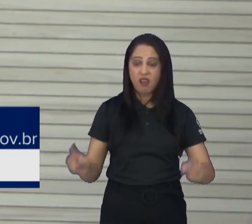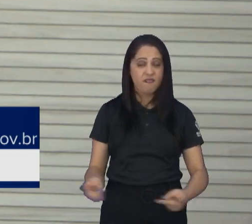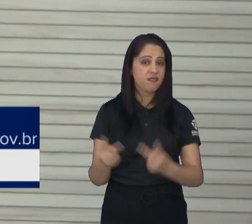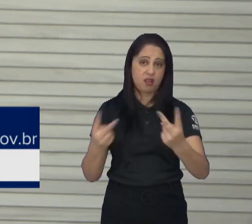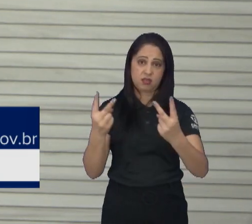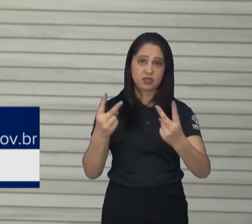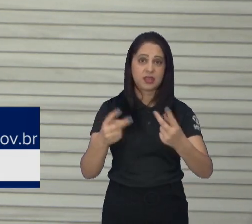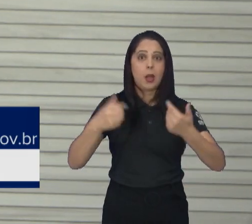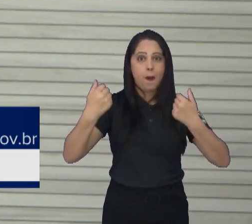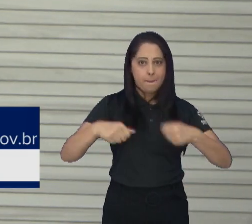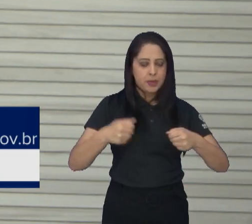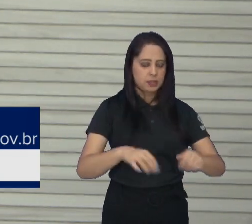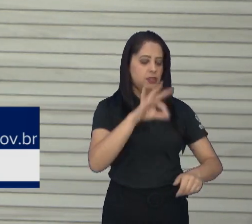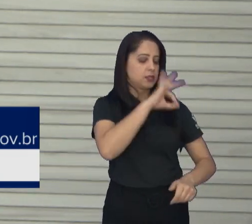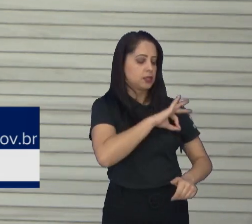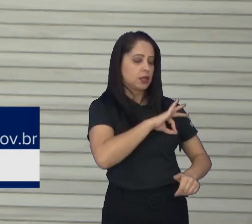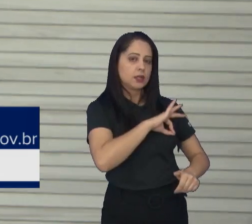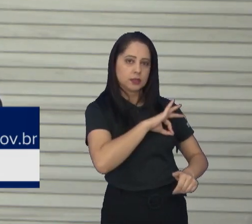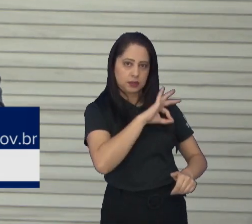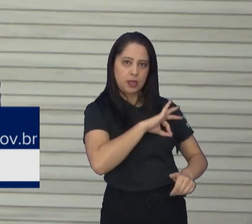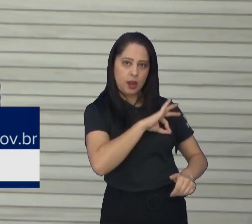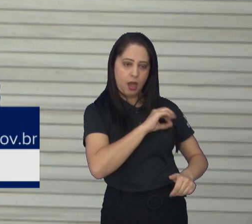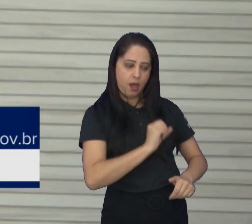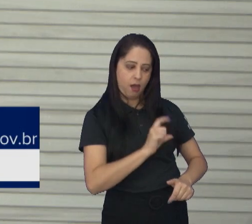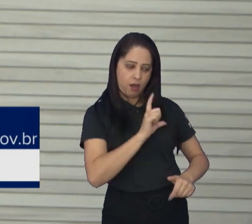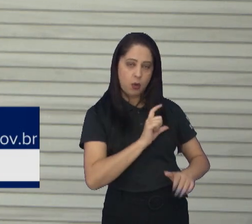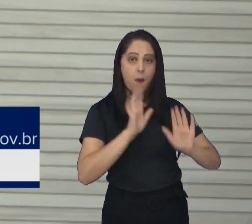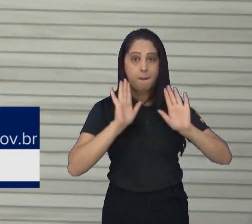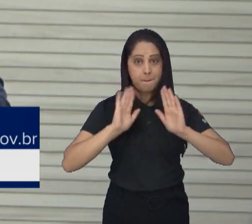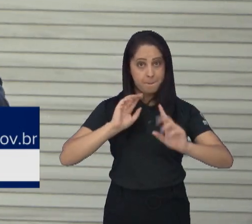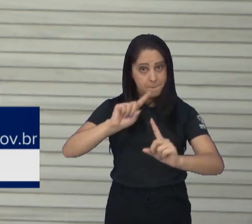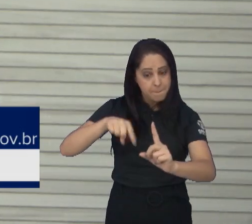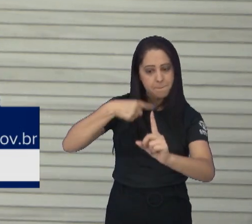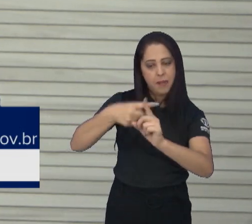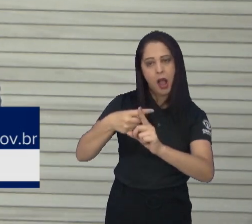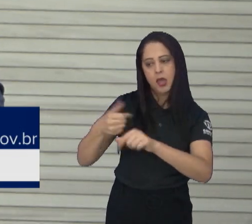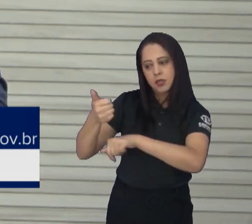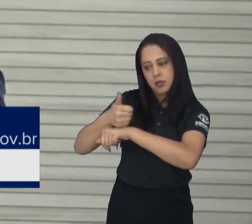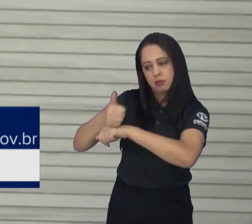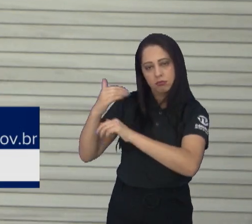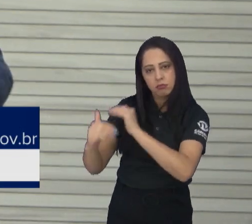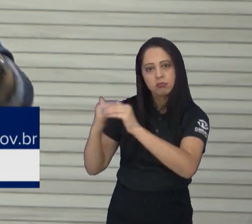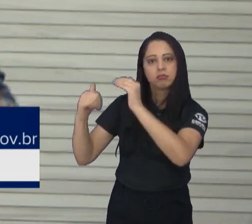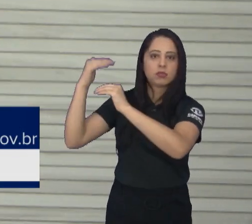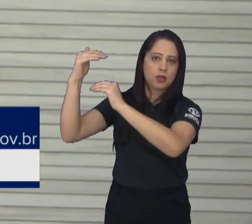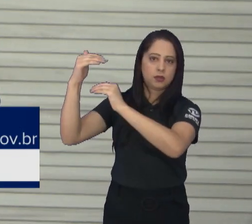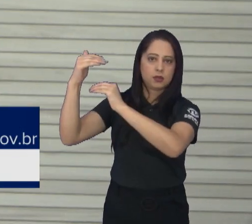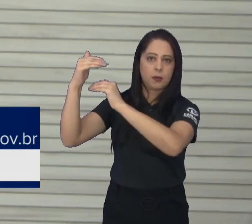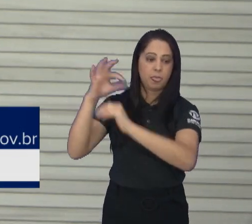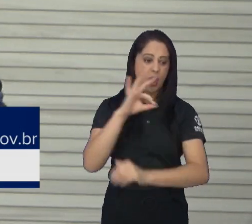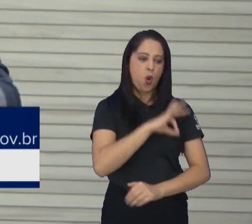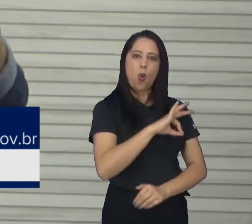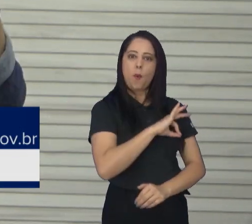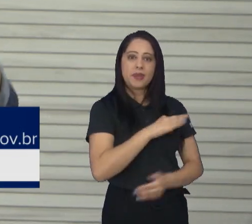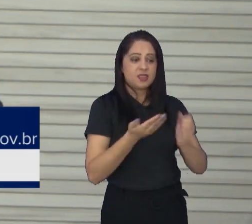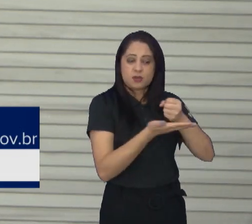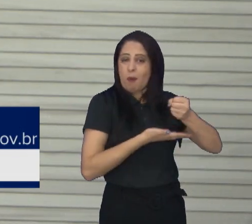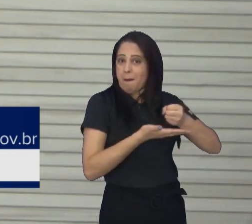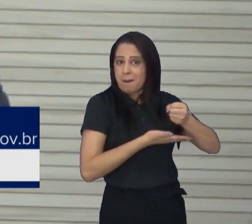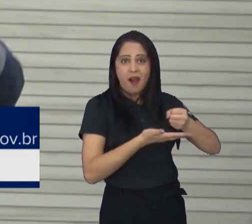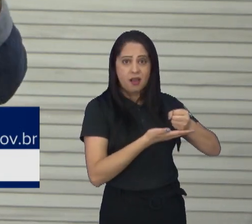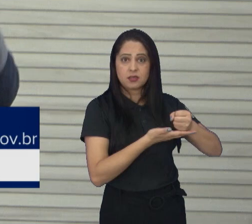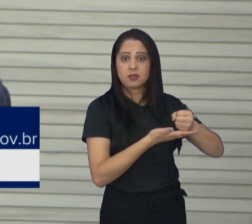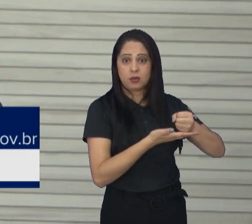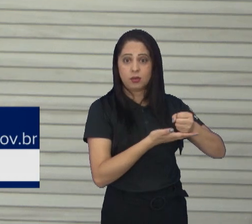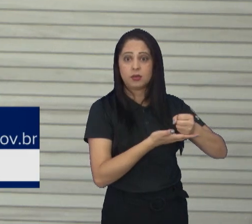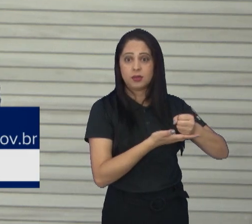vida inteira, isso sim seria a valorização dos professores. O piso é o mínimo, né? É o salário mínimo dos professores, e como foi